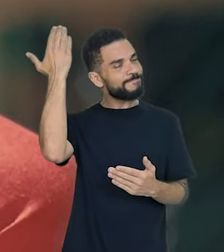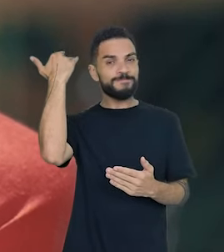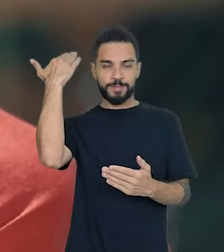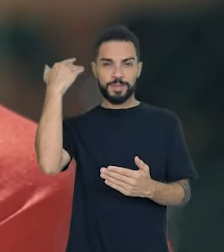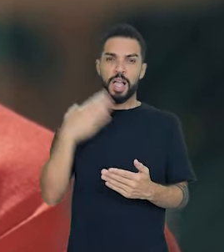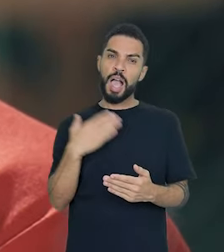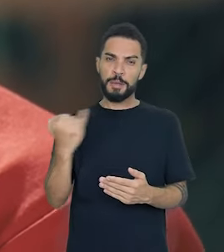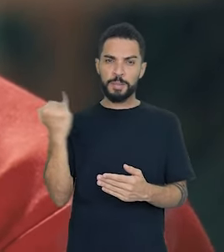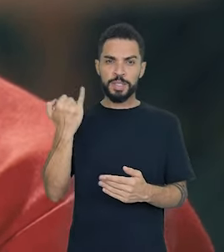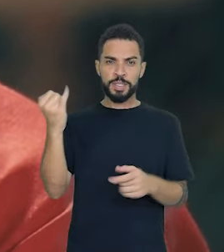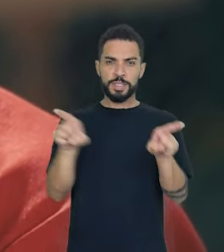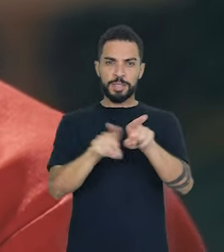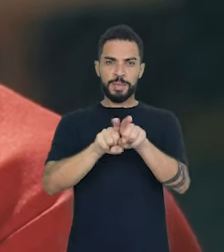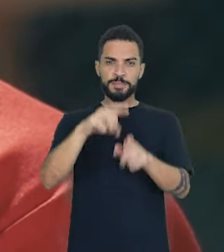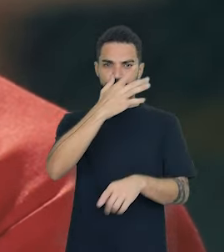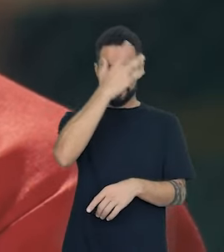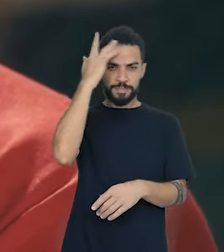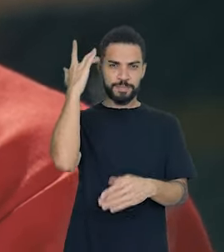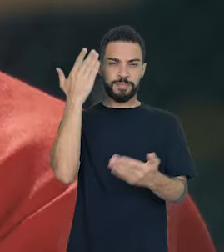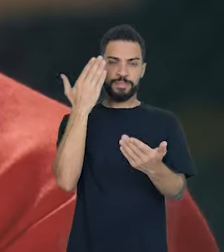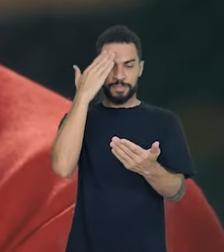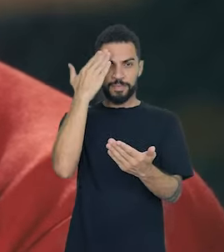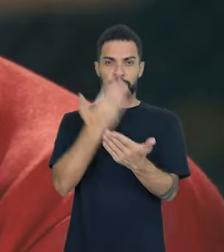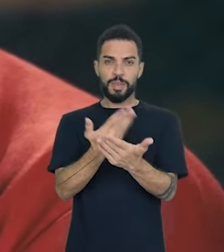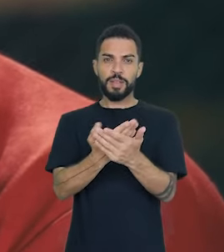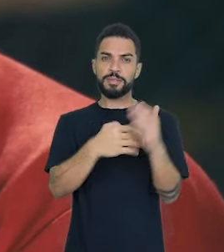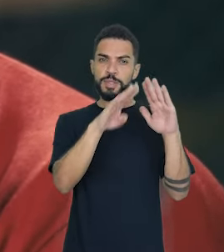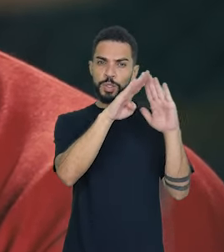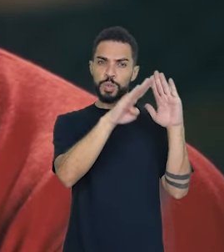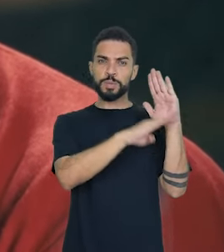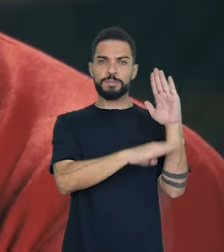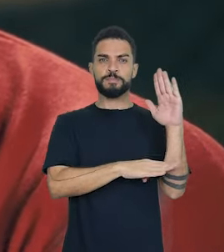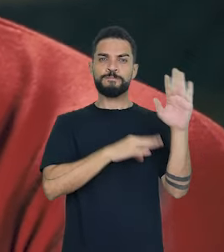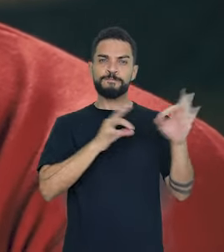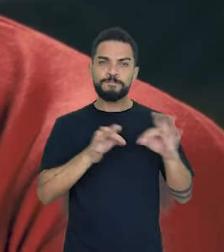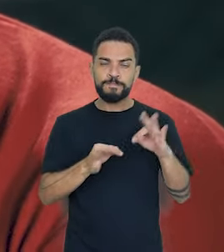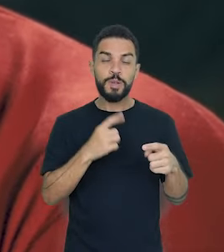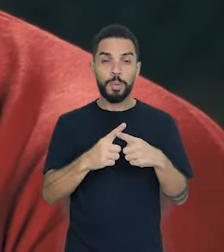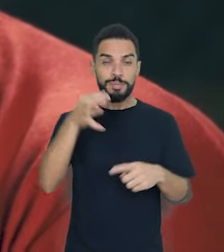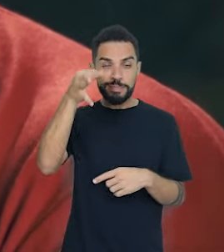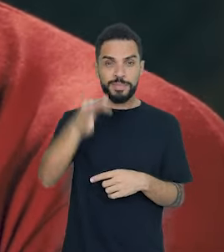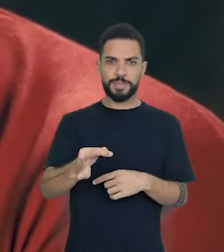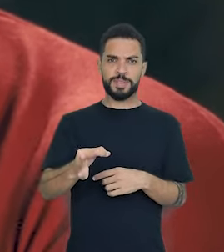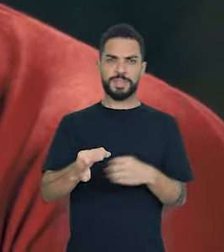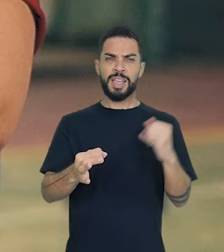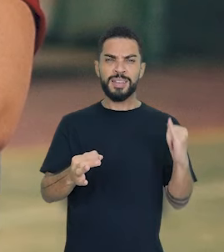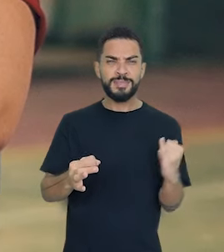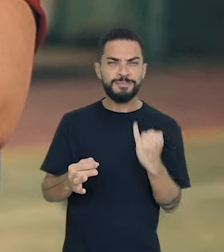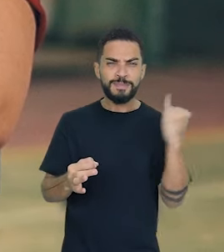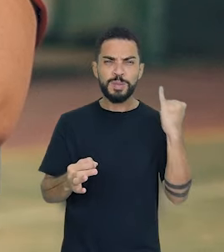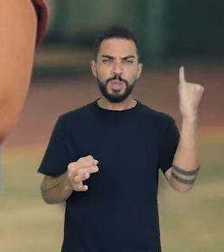é muito importante que as pessoas acreditem no que ele acredita, porque dá certo. É um projeto muito